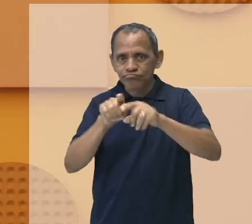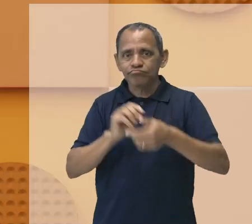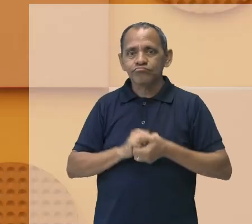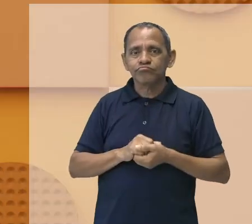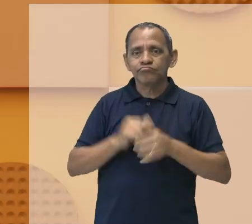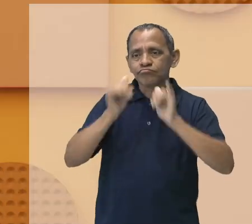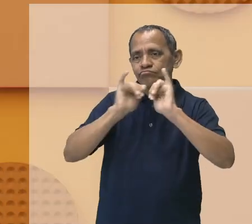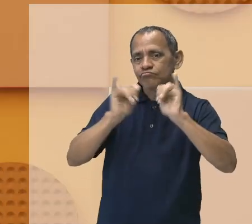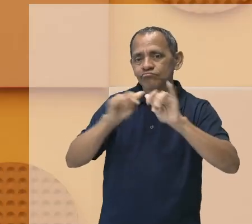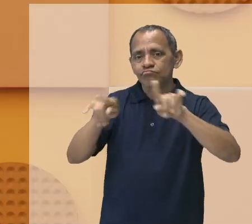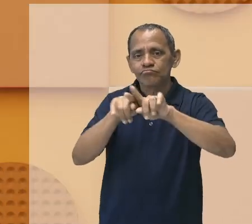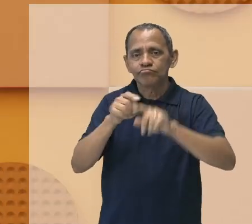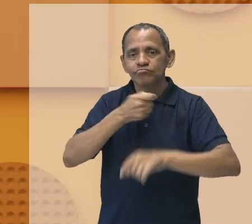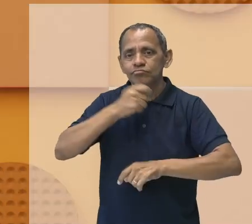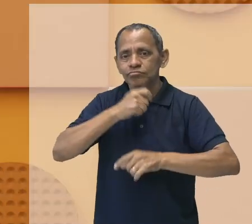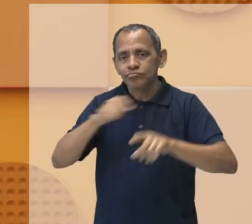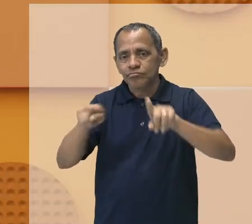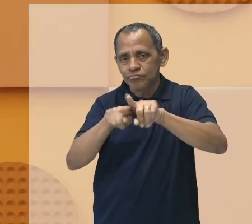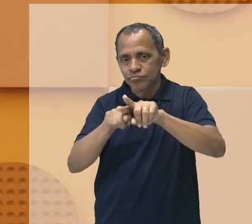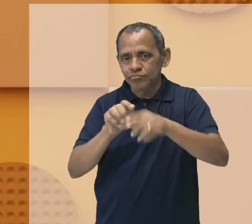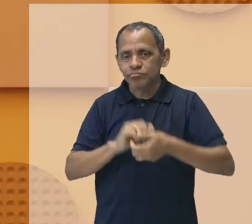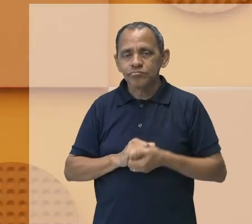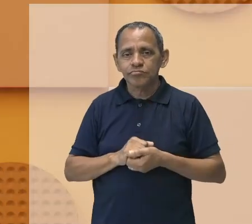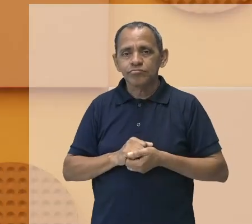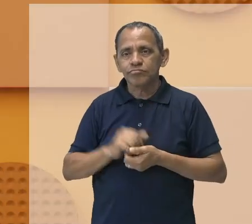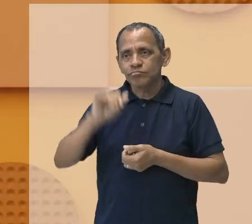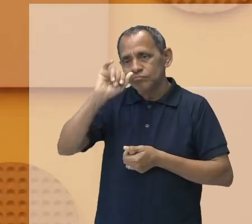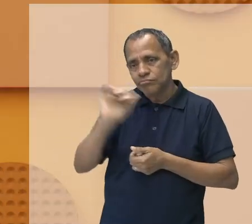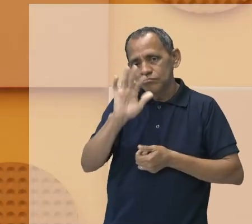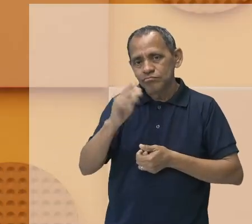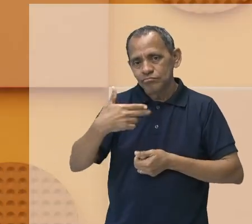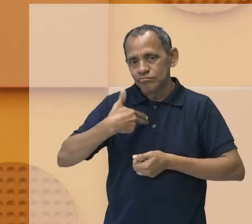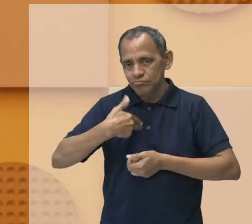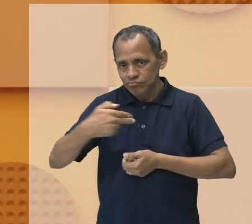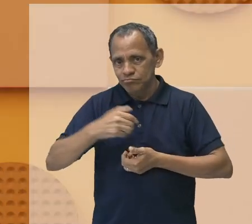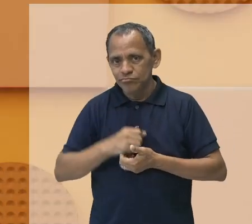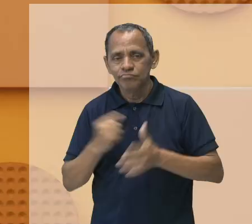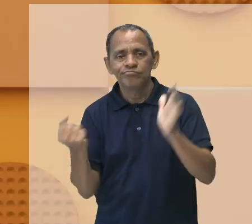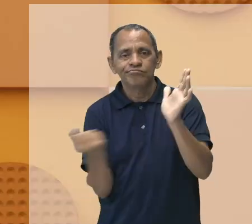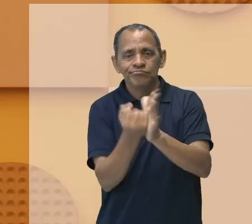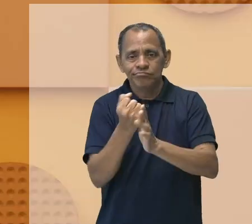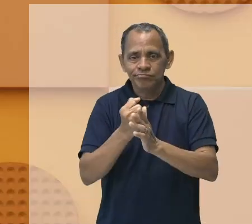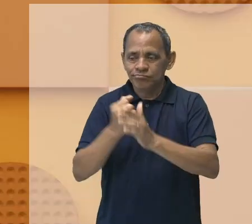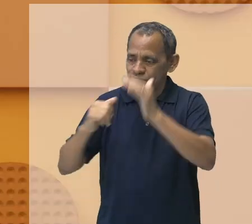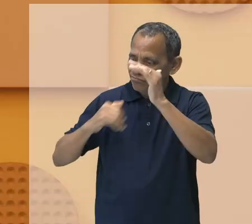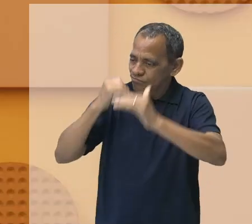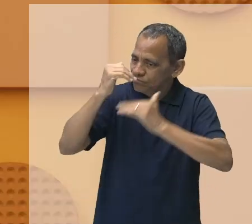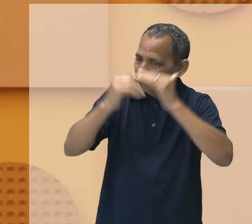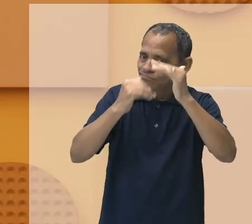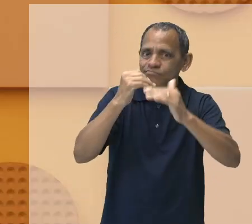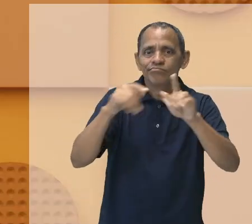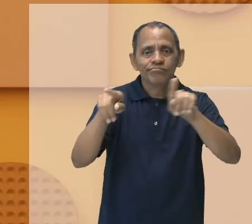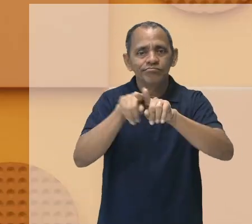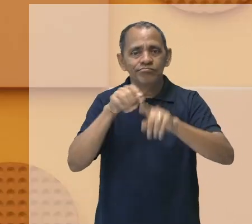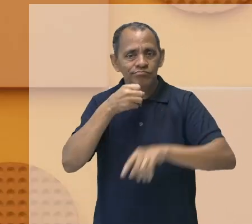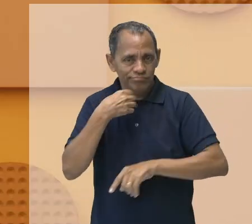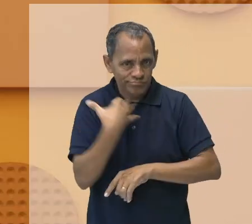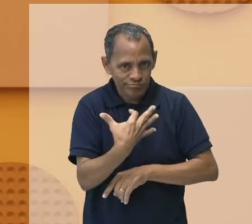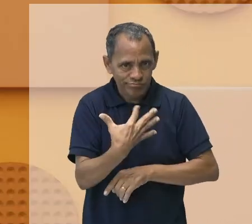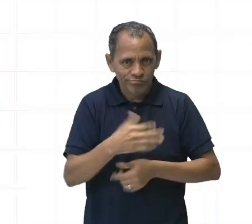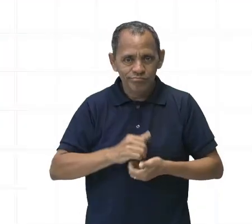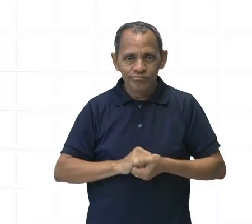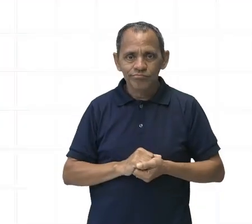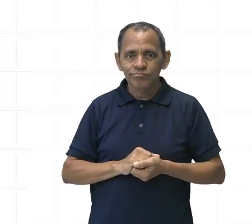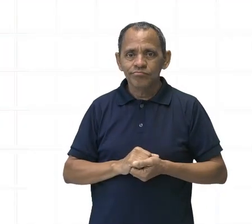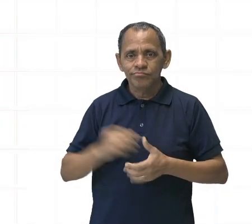criar essa imagem de Vargas como símbolo ali do progresso e também da bondade. Vamos adiante com o